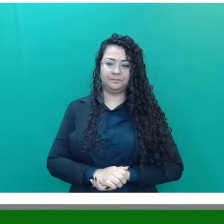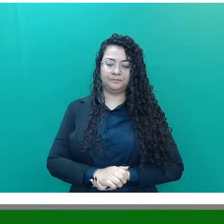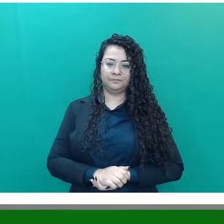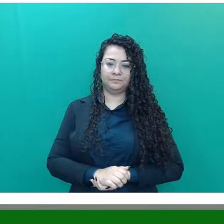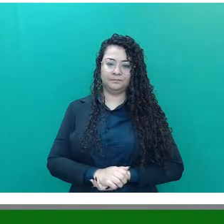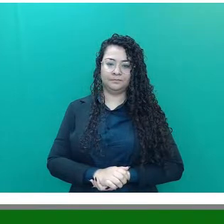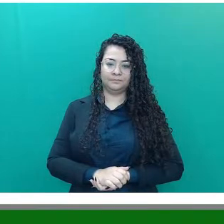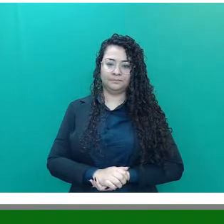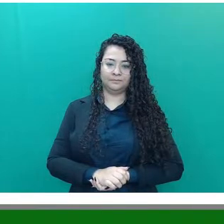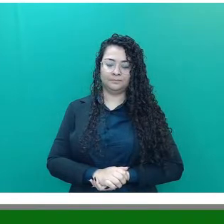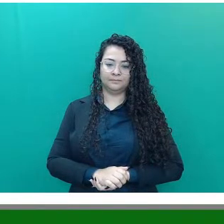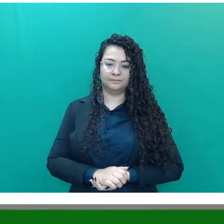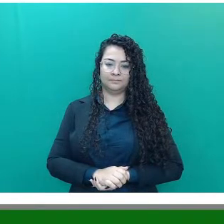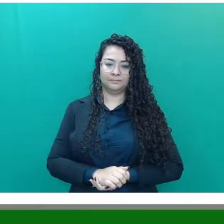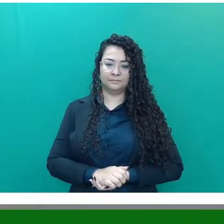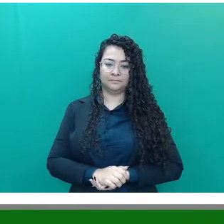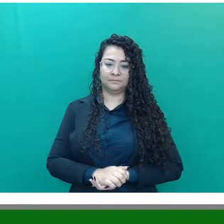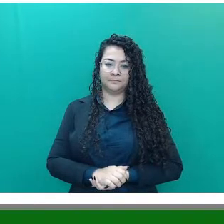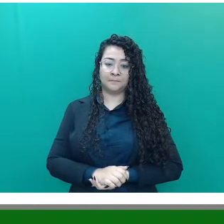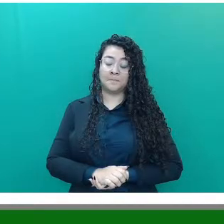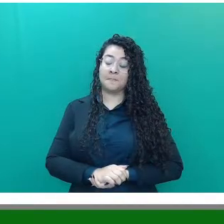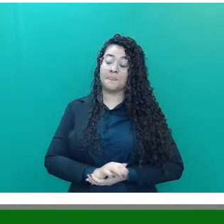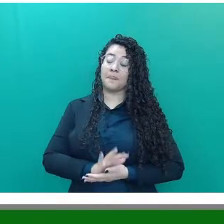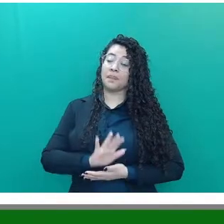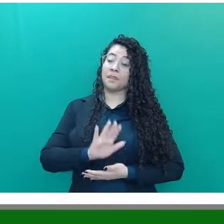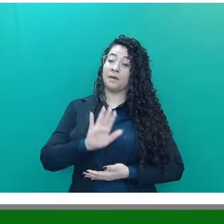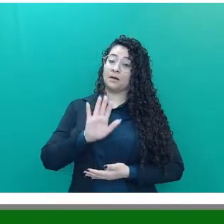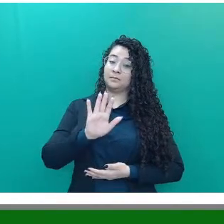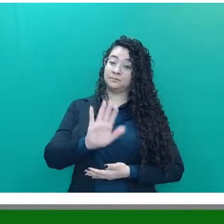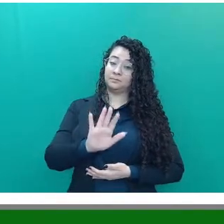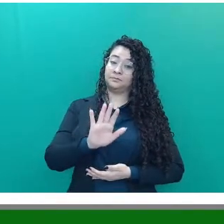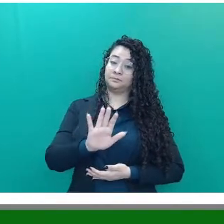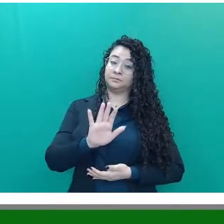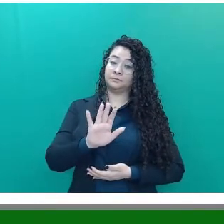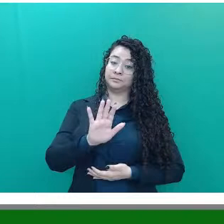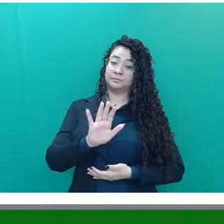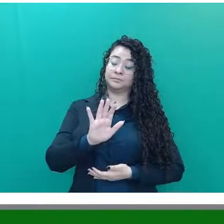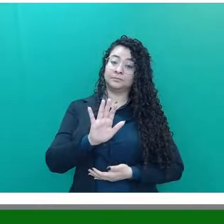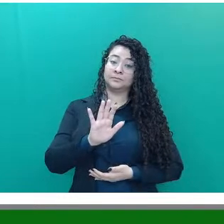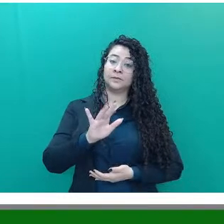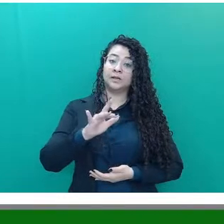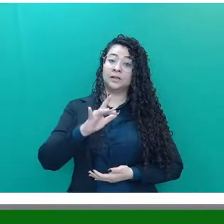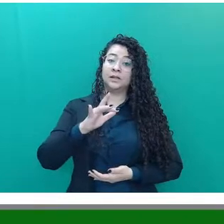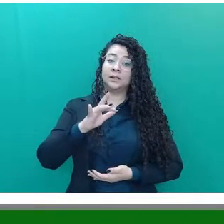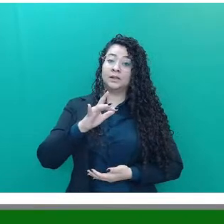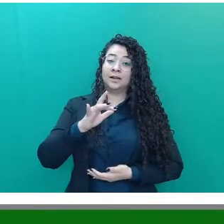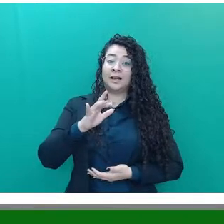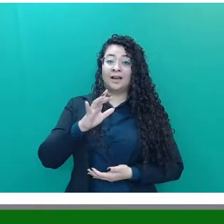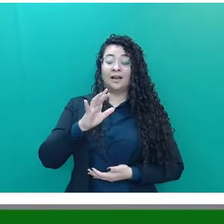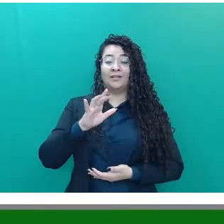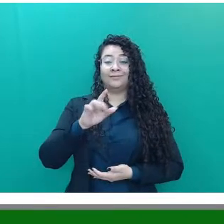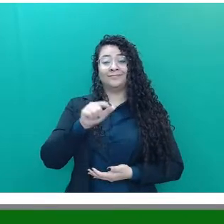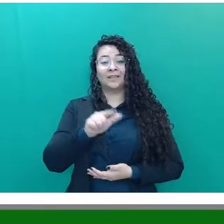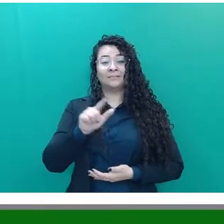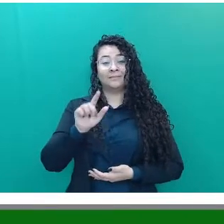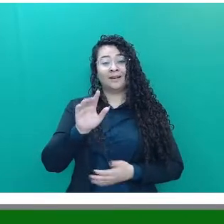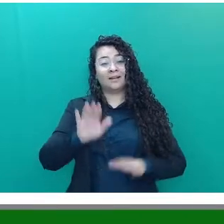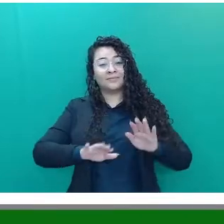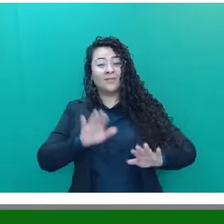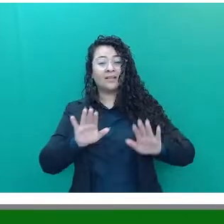indicadas, mas tem um ponto que eu acho que talvez tenha passado e eu vou sugerir que talvez agora nesse momento